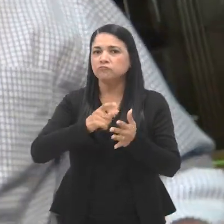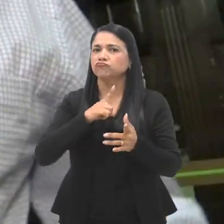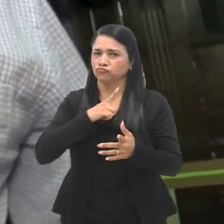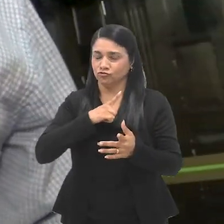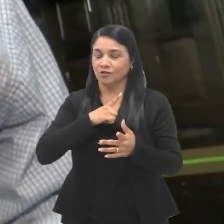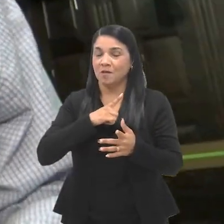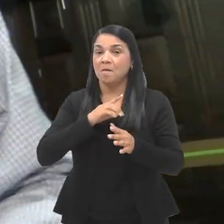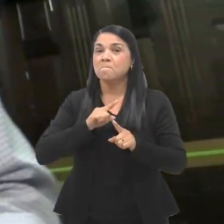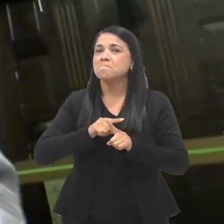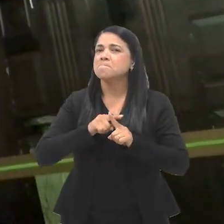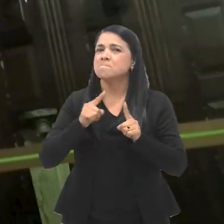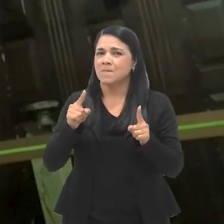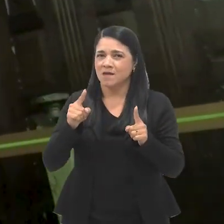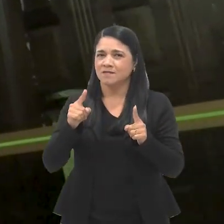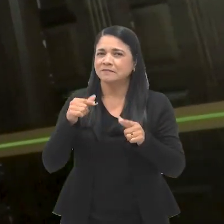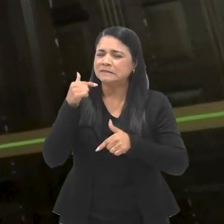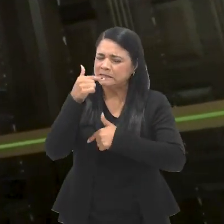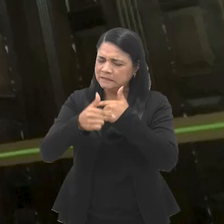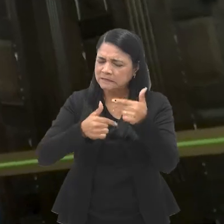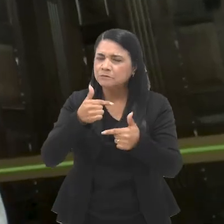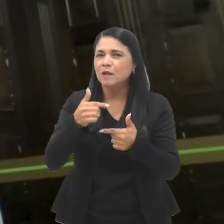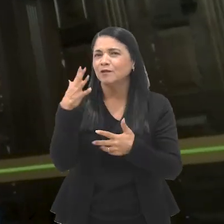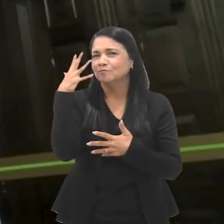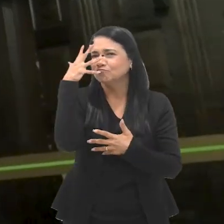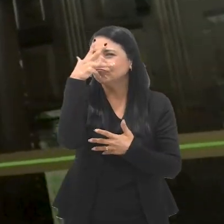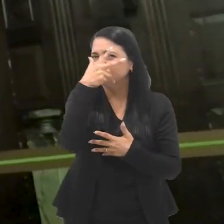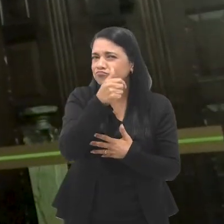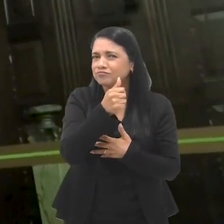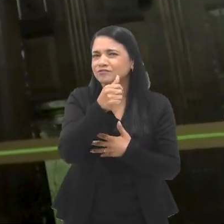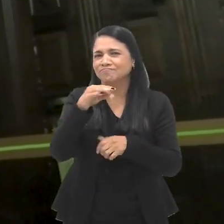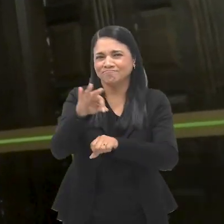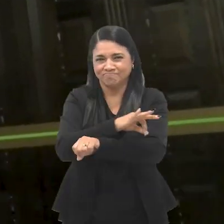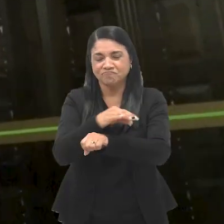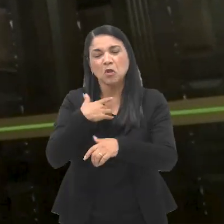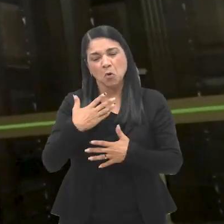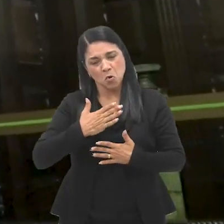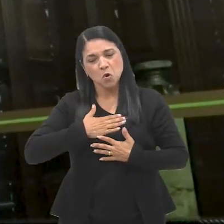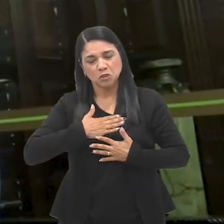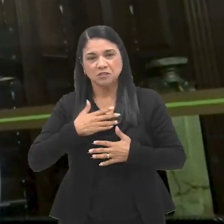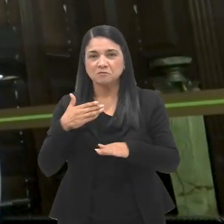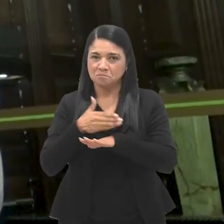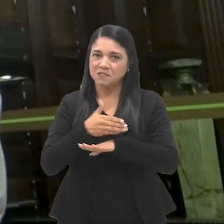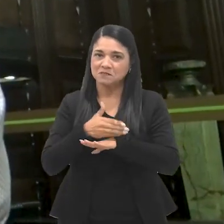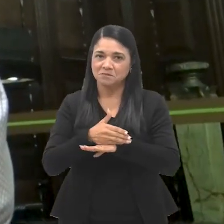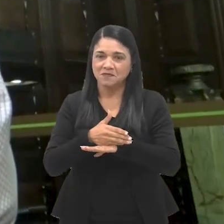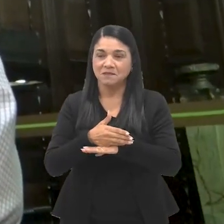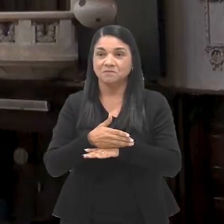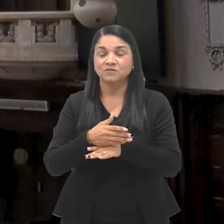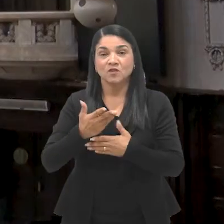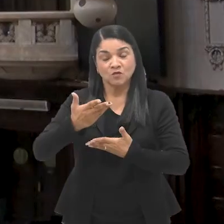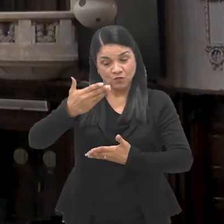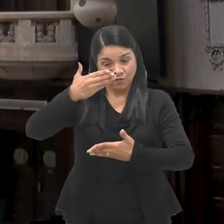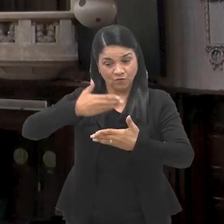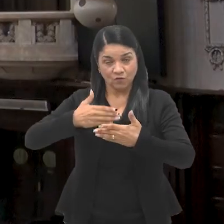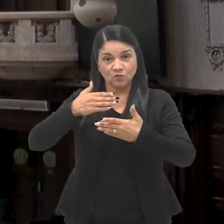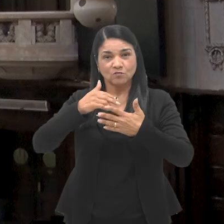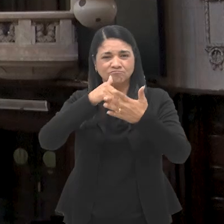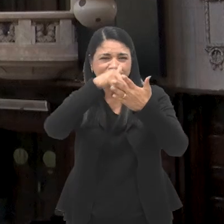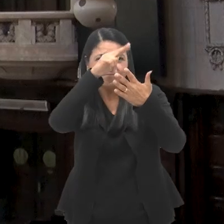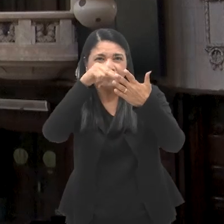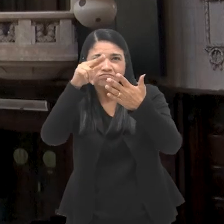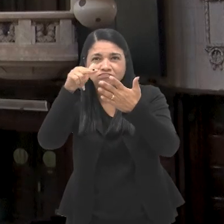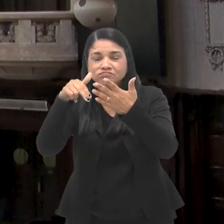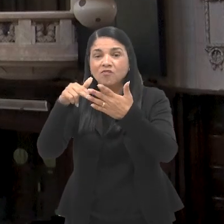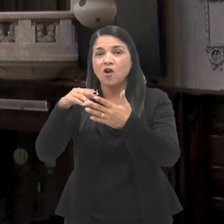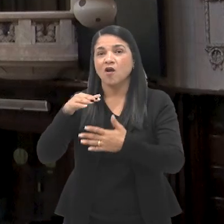Ganhavam por isso, né? Mas era um trabalho bonito. Gostaria de participar disso. Ao fundo,